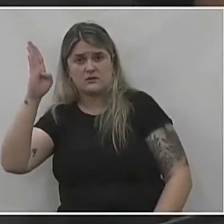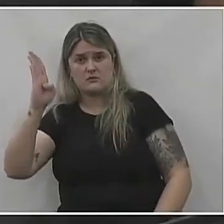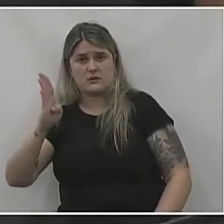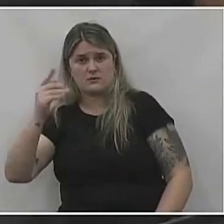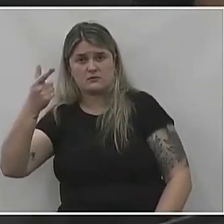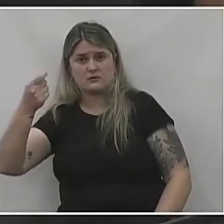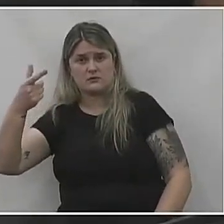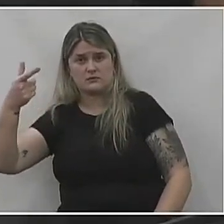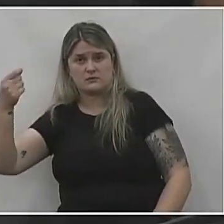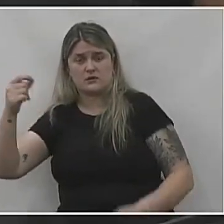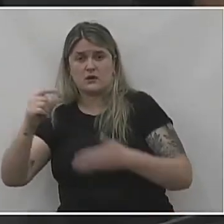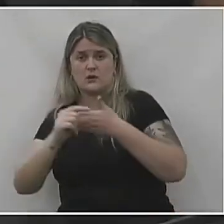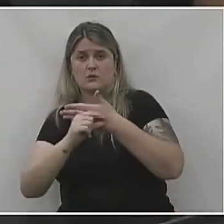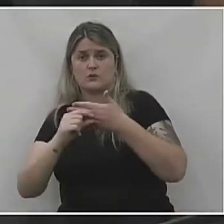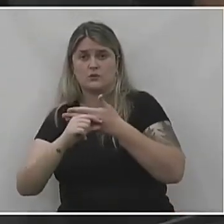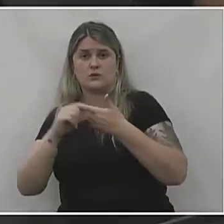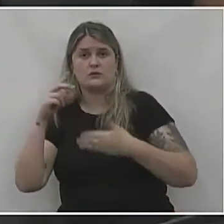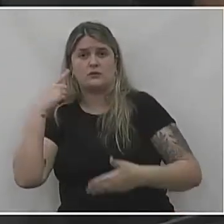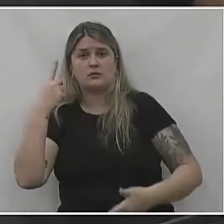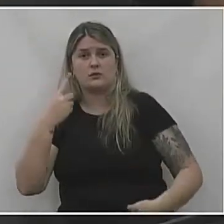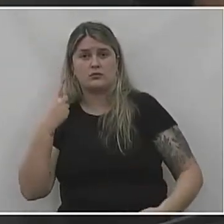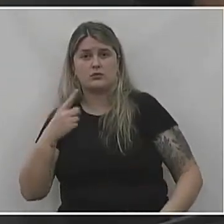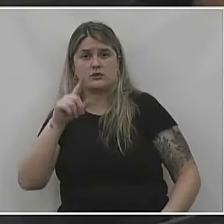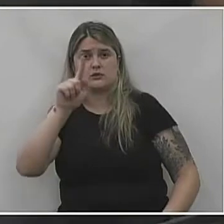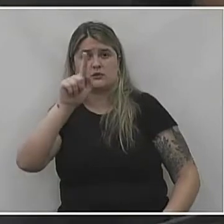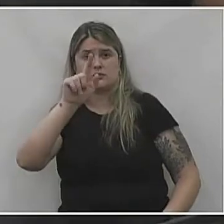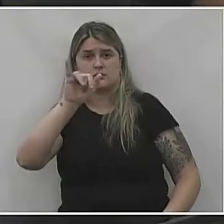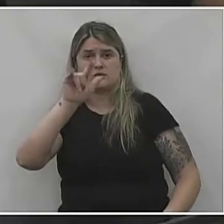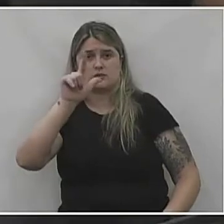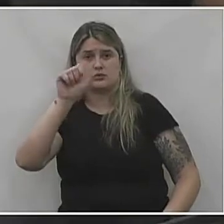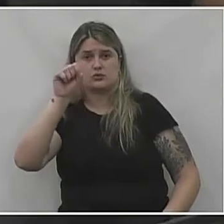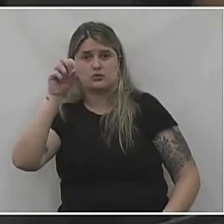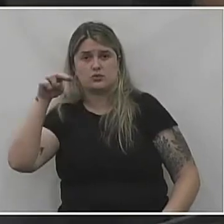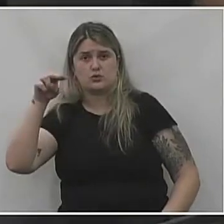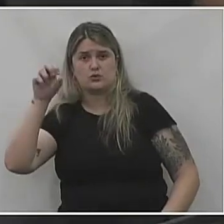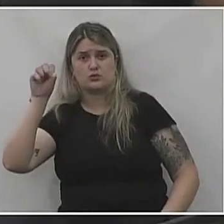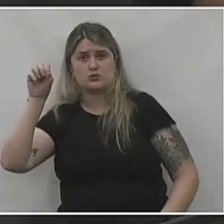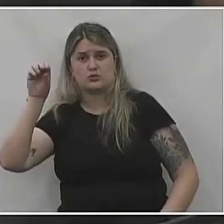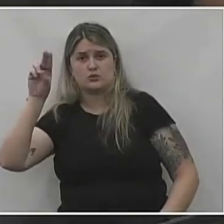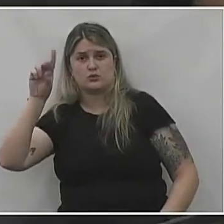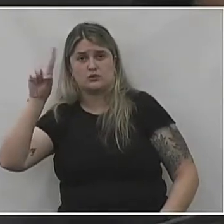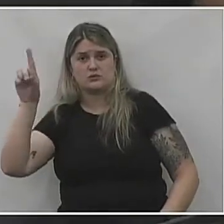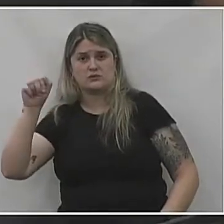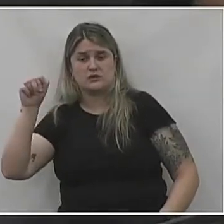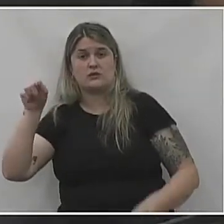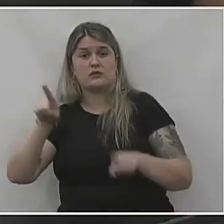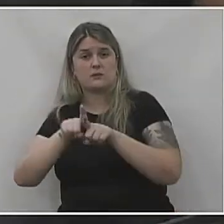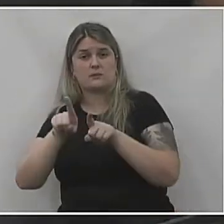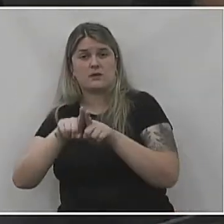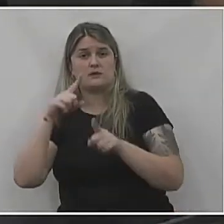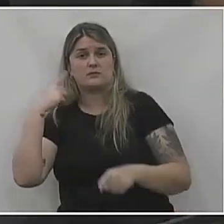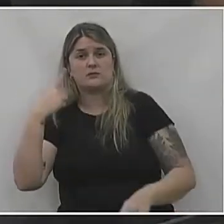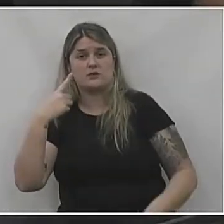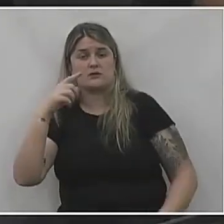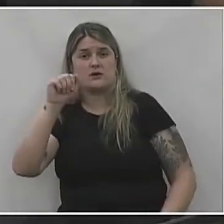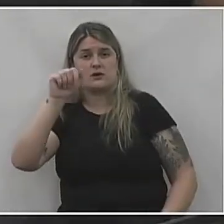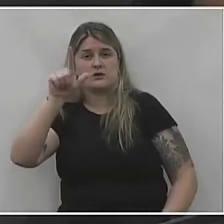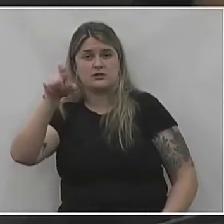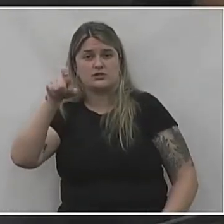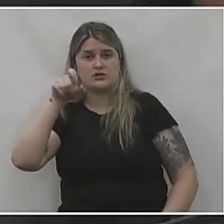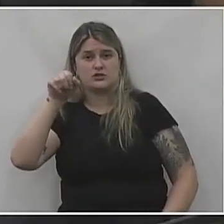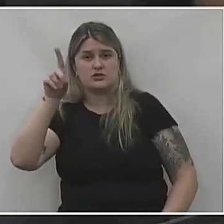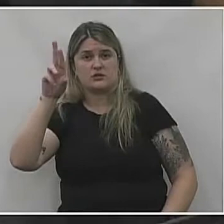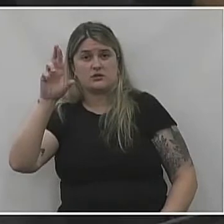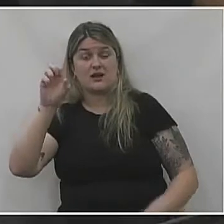2020 de autoria do deputado Gilson de Souza e Alexandre Amaro que foi